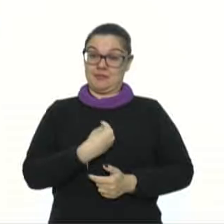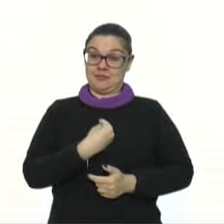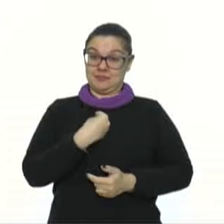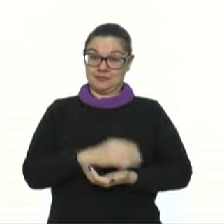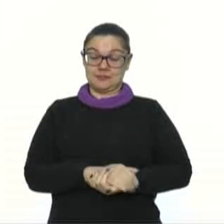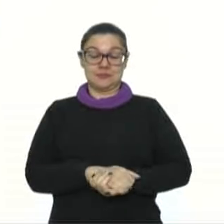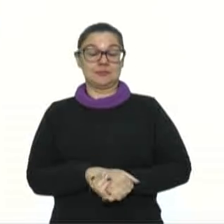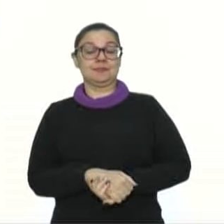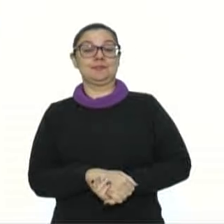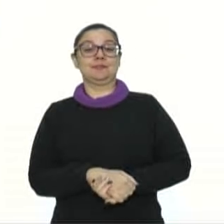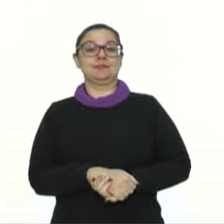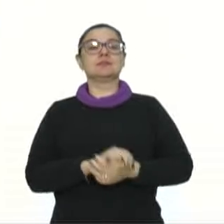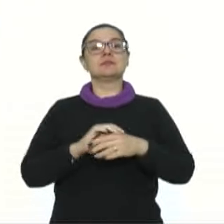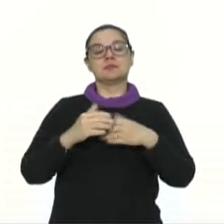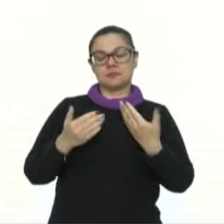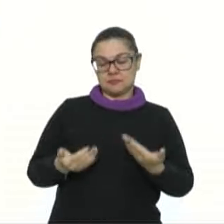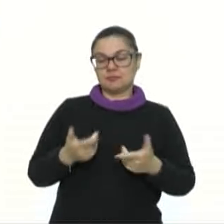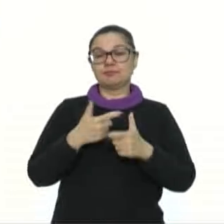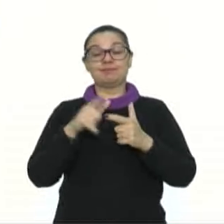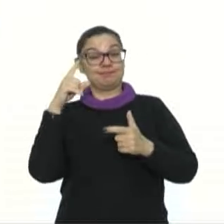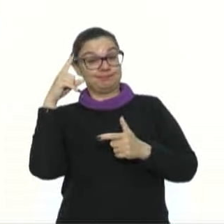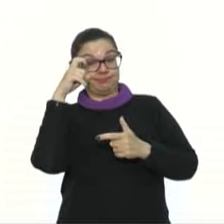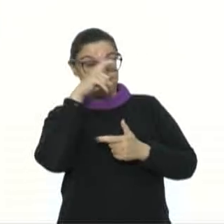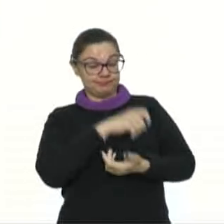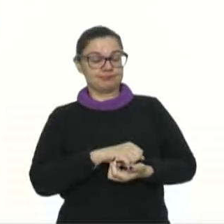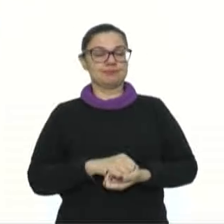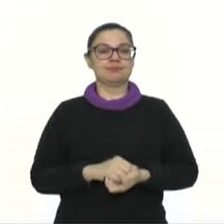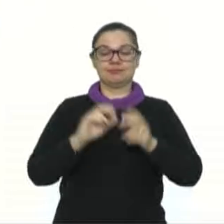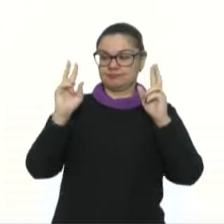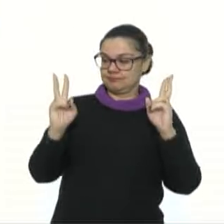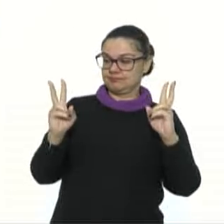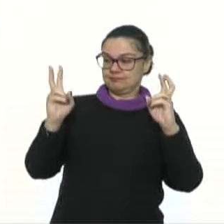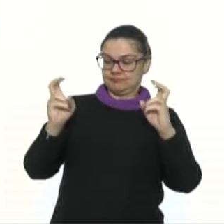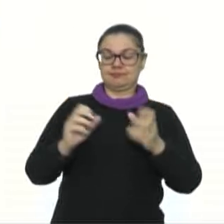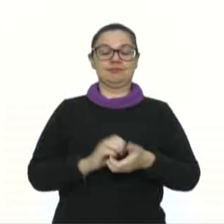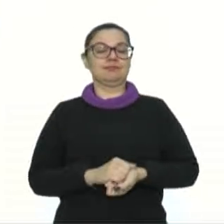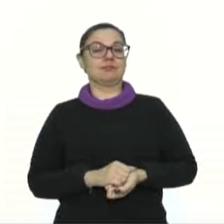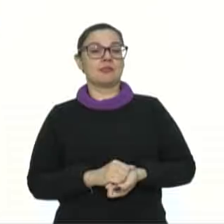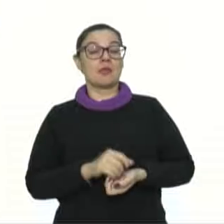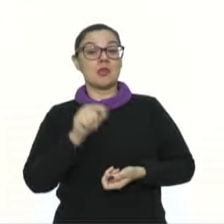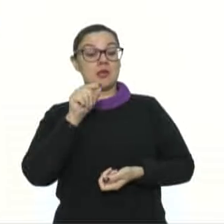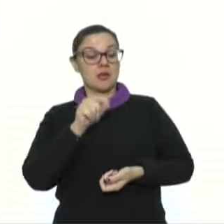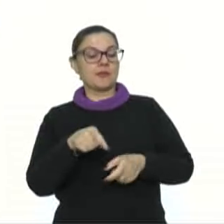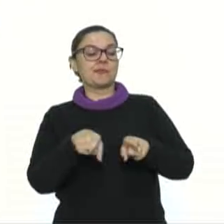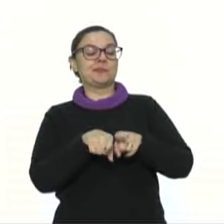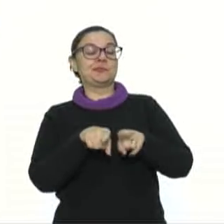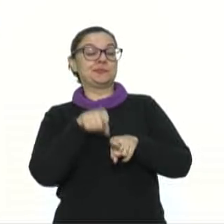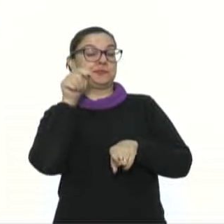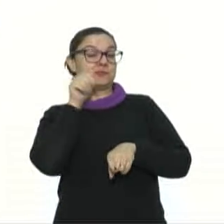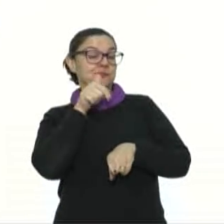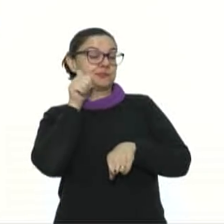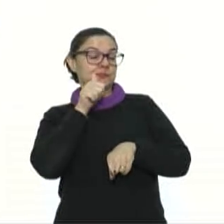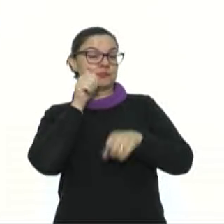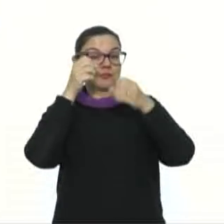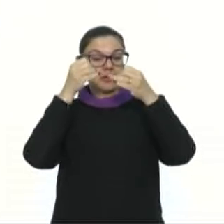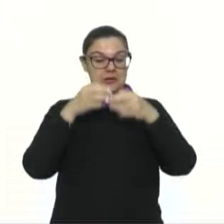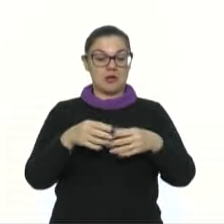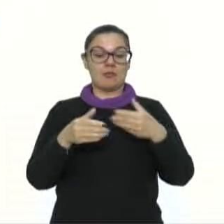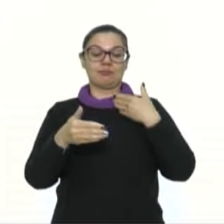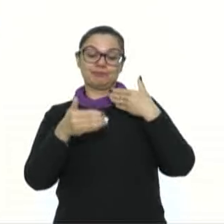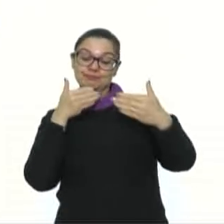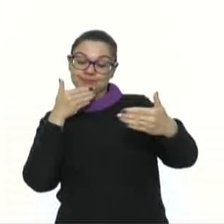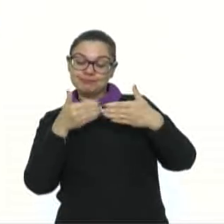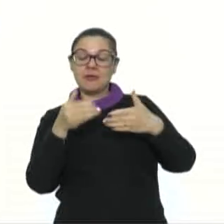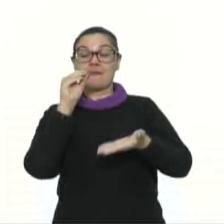situações adversas, situações difíceis. Fecha aspas. De acordo com ela, processos falhos de